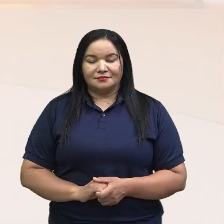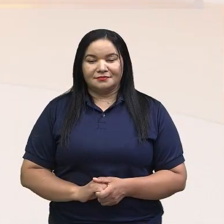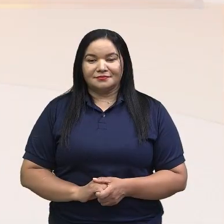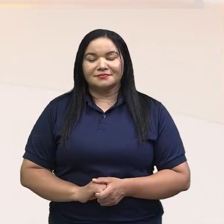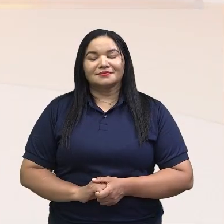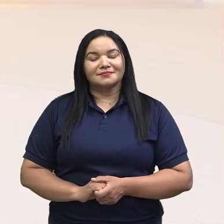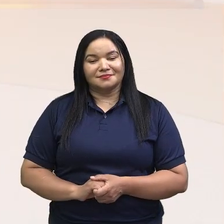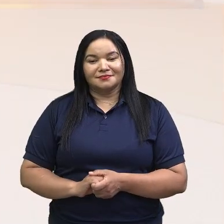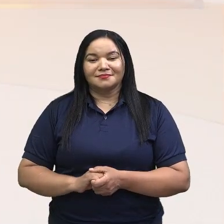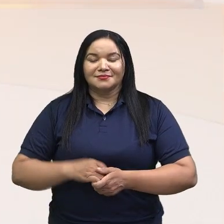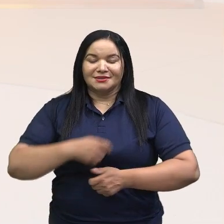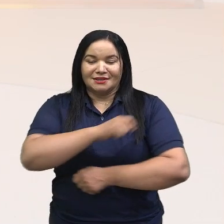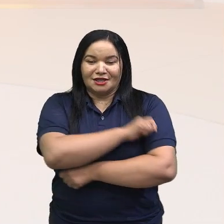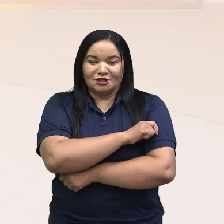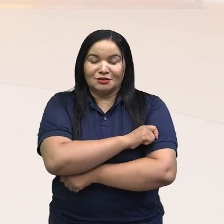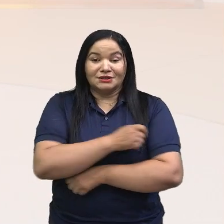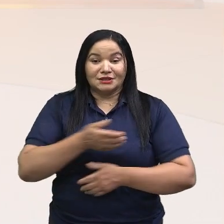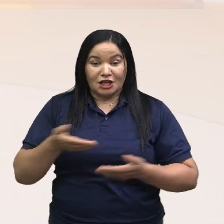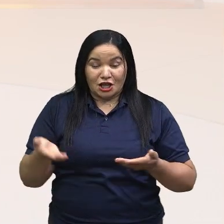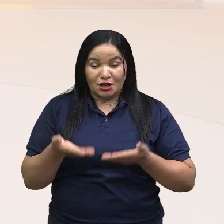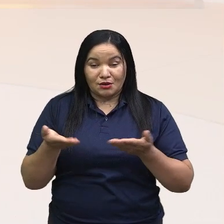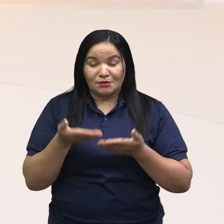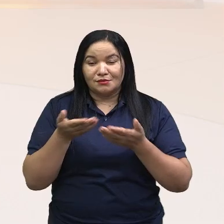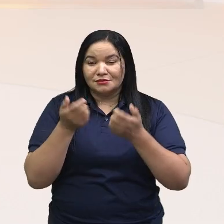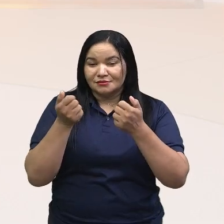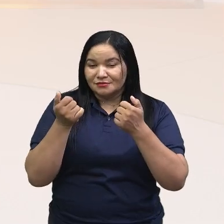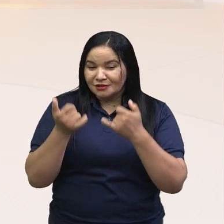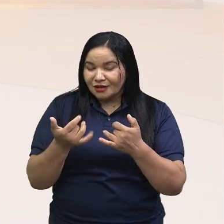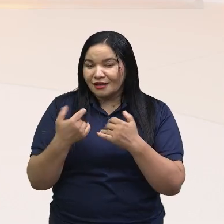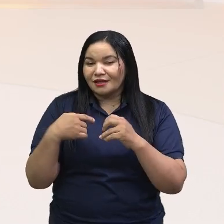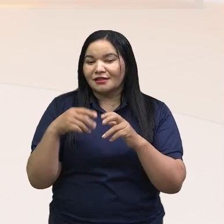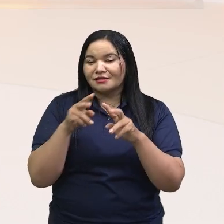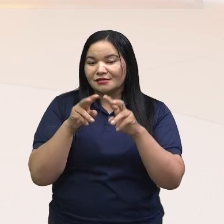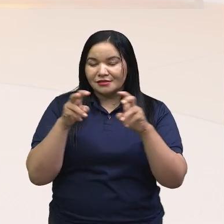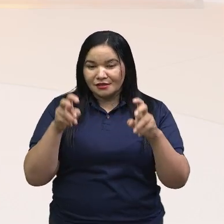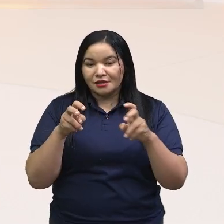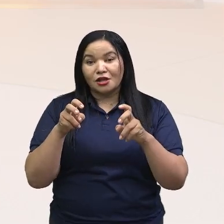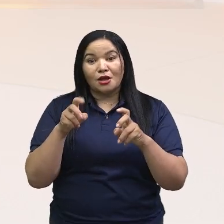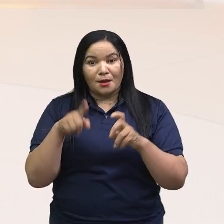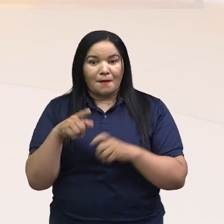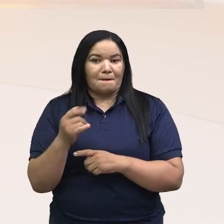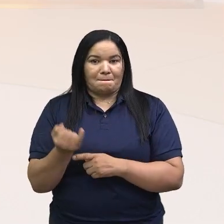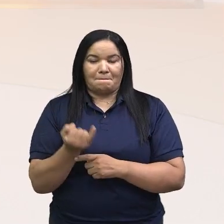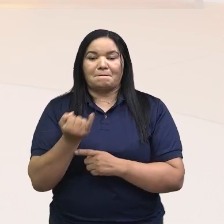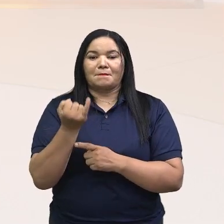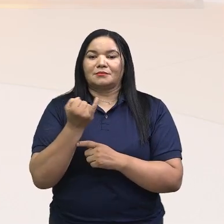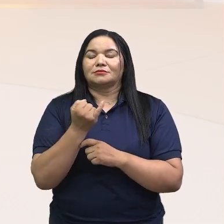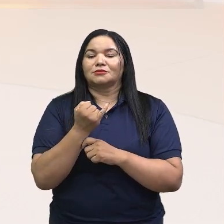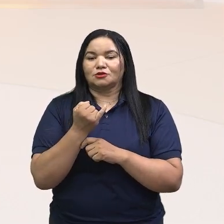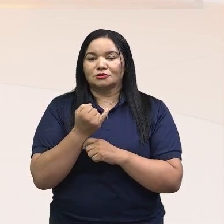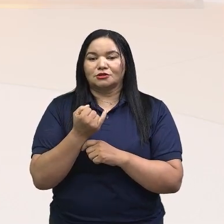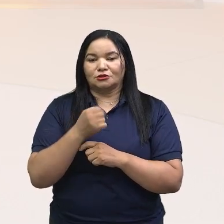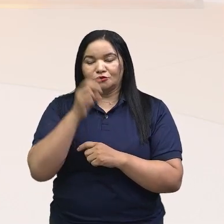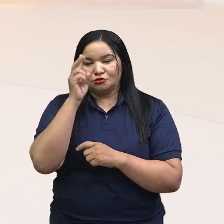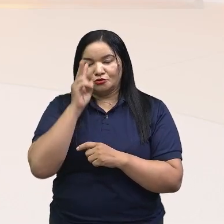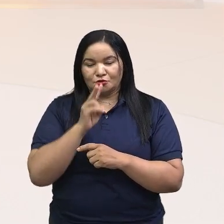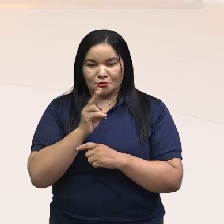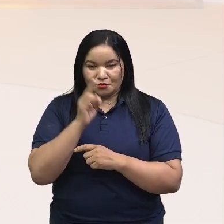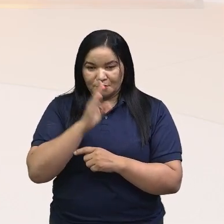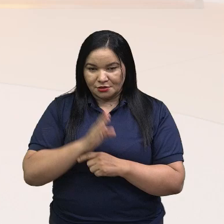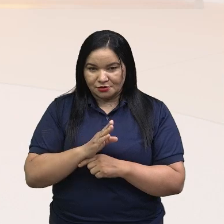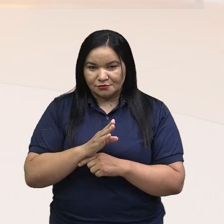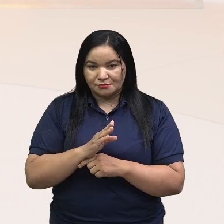Queridos alunos, estaremos abordando uma temática muito importante da história do Brasil, a